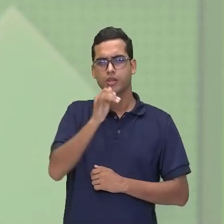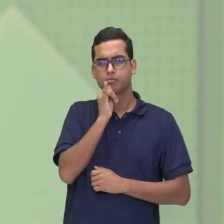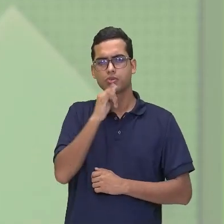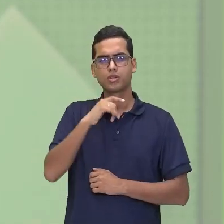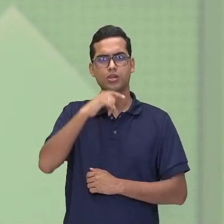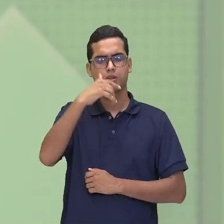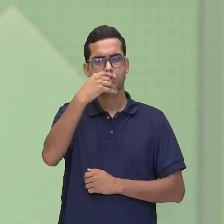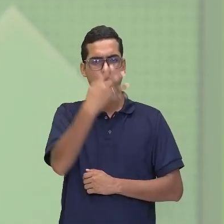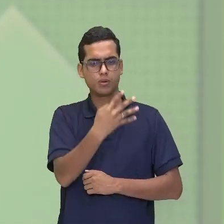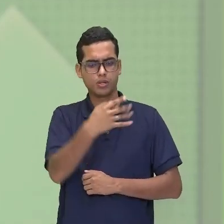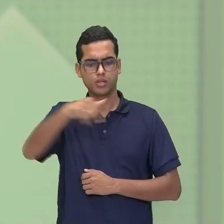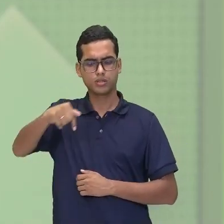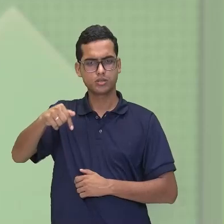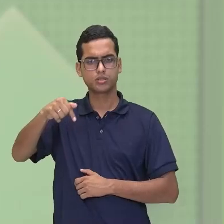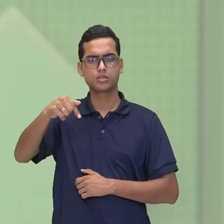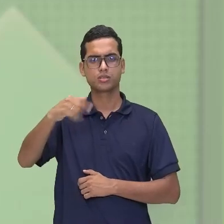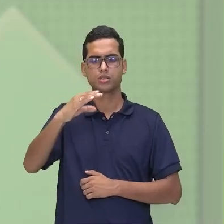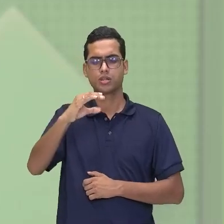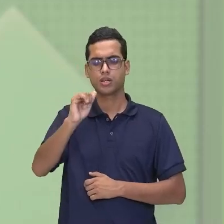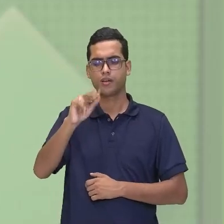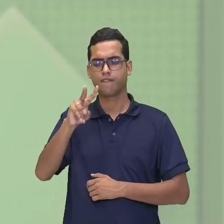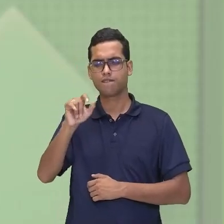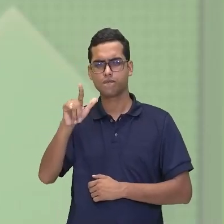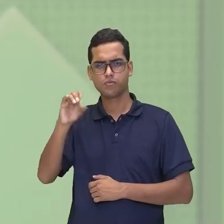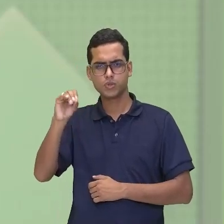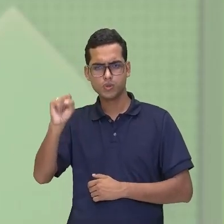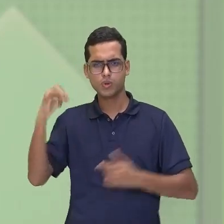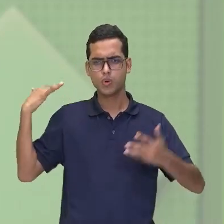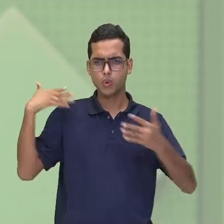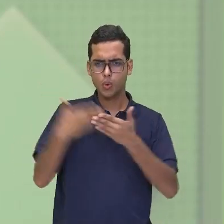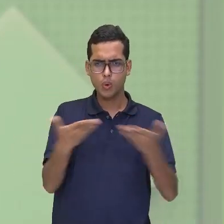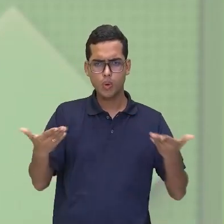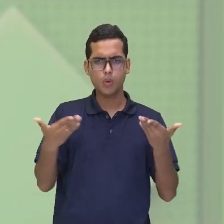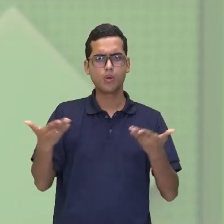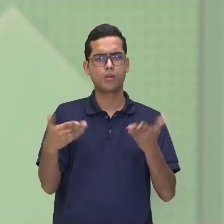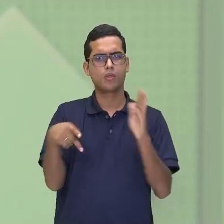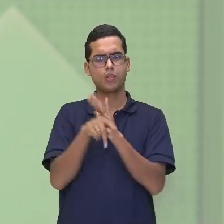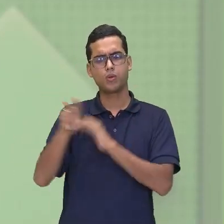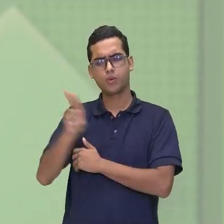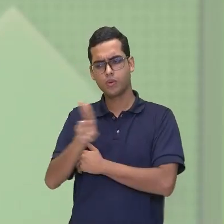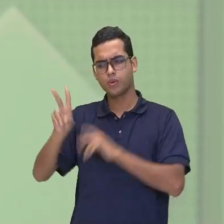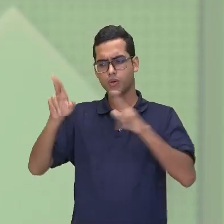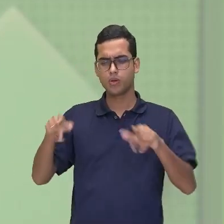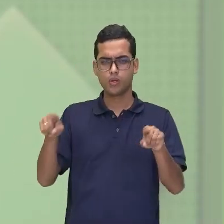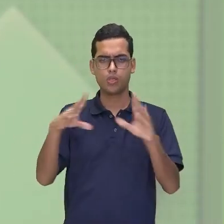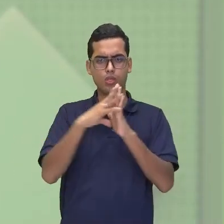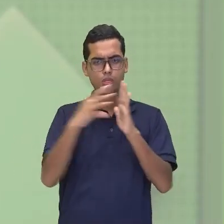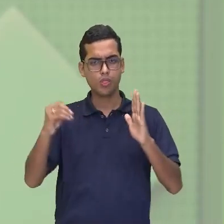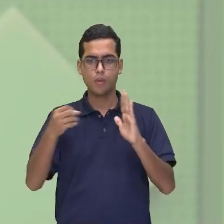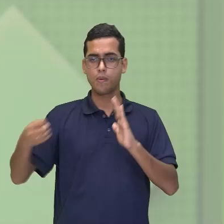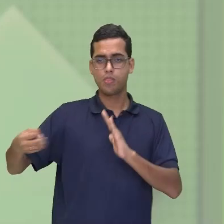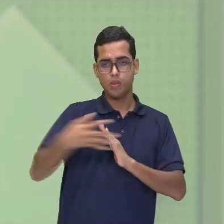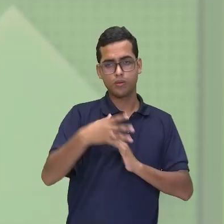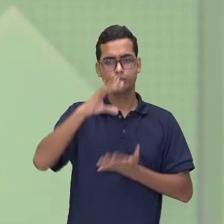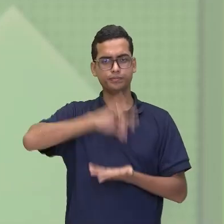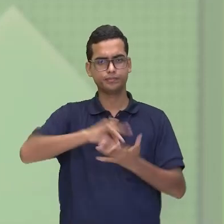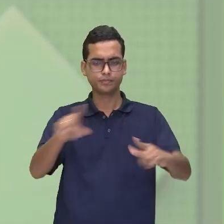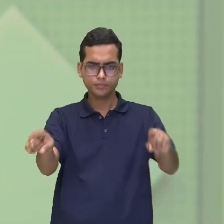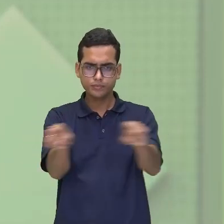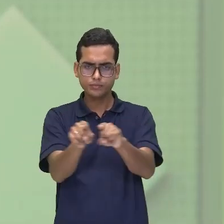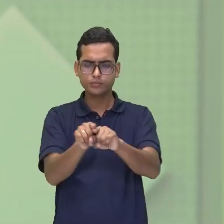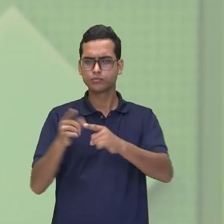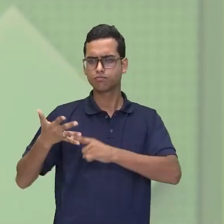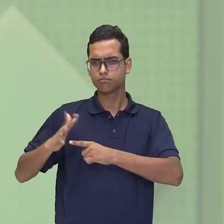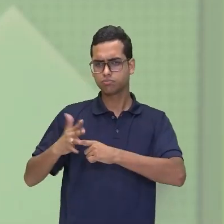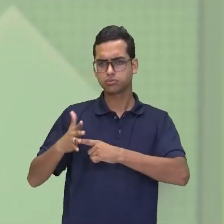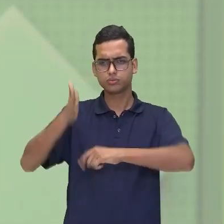Mas atualmente o mesmo carro, né, com a mesma nomenclatura, mas com um novo modelo, né, com um motor